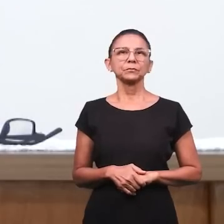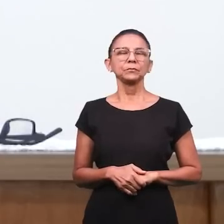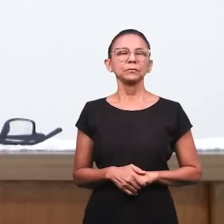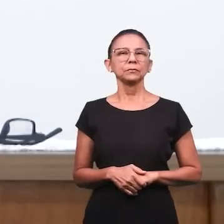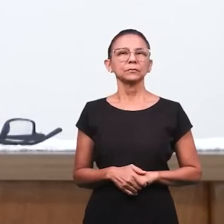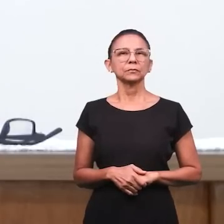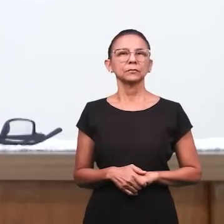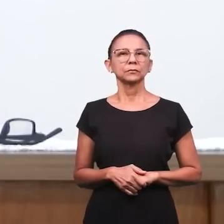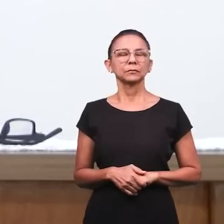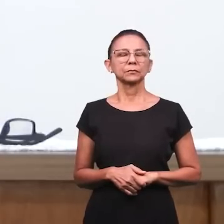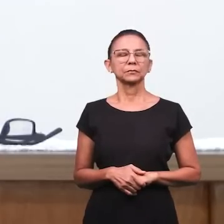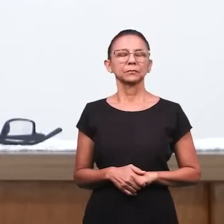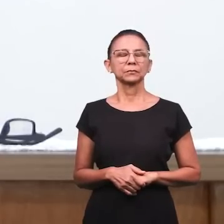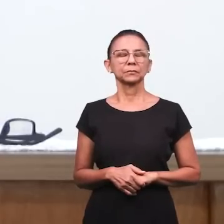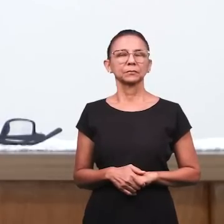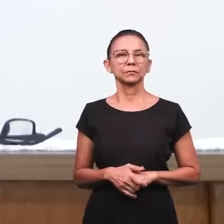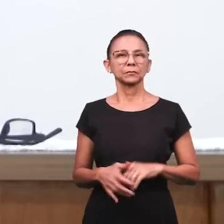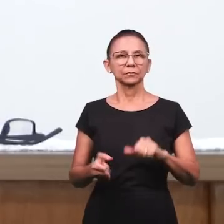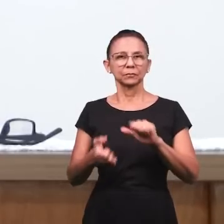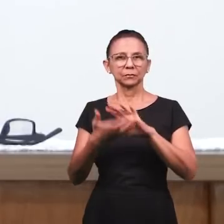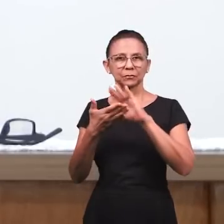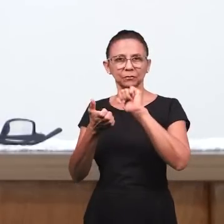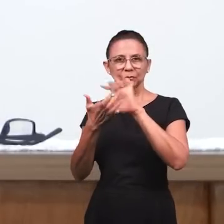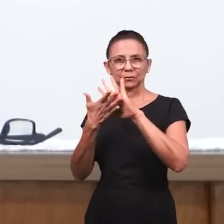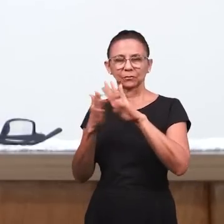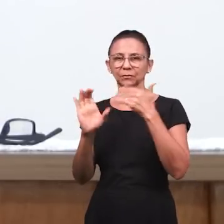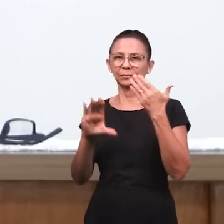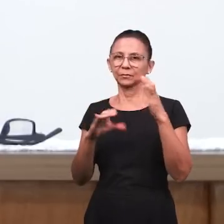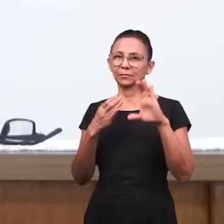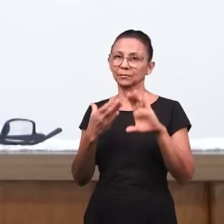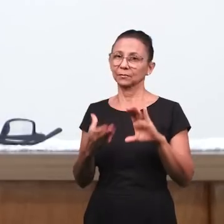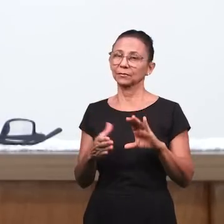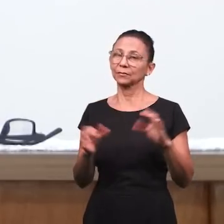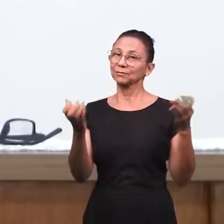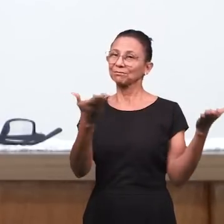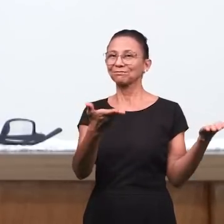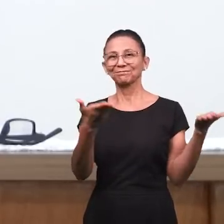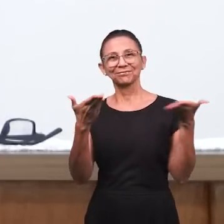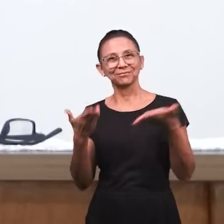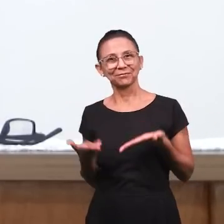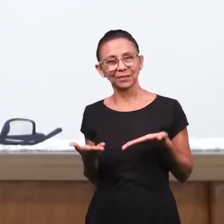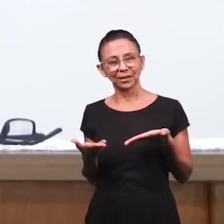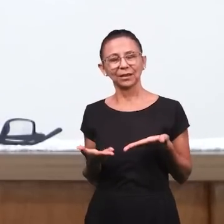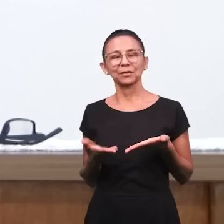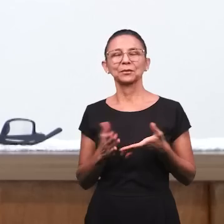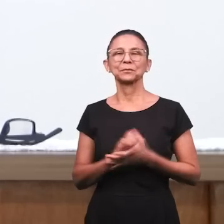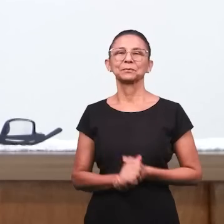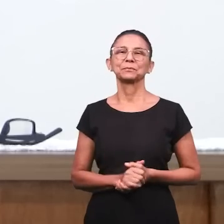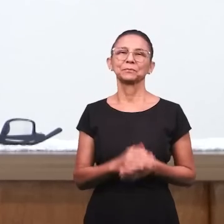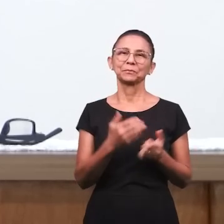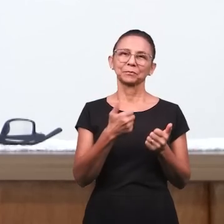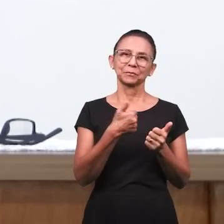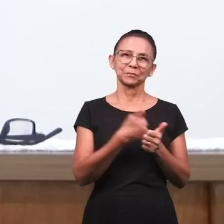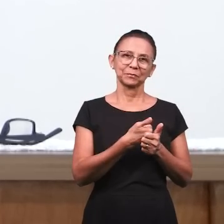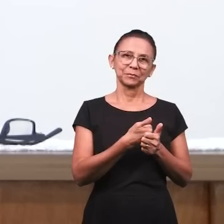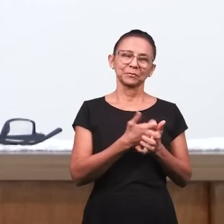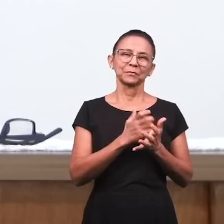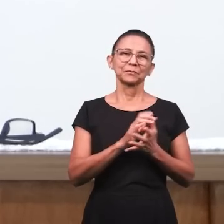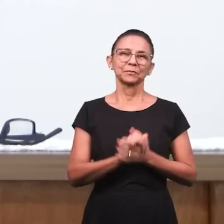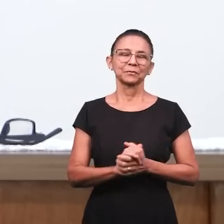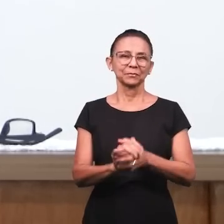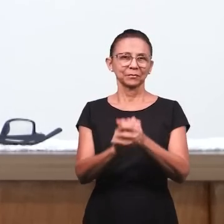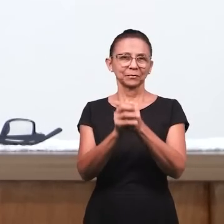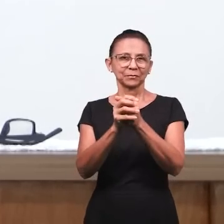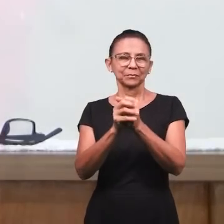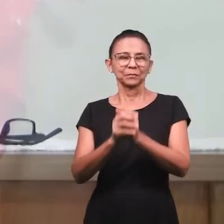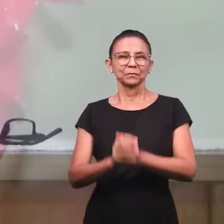cantar um louvor nesta hora. Você está sendo convidado a cantar conosco esse louvor. Amém.